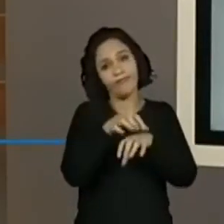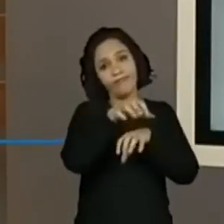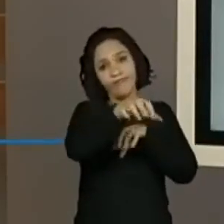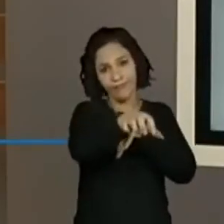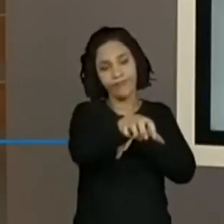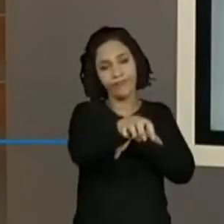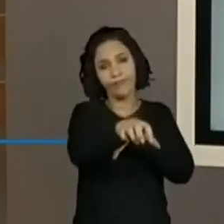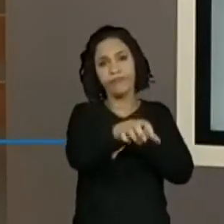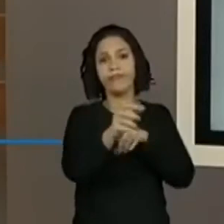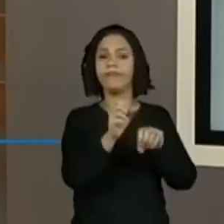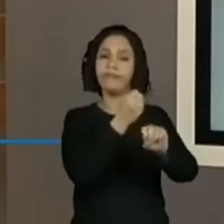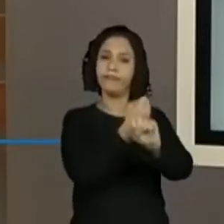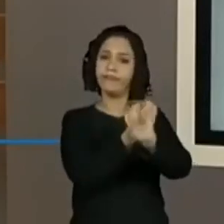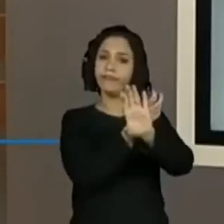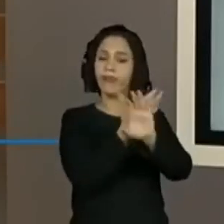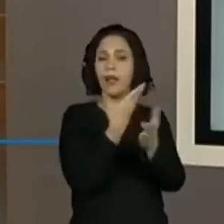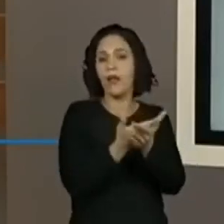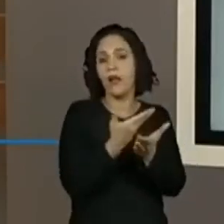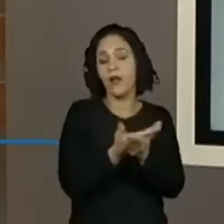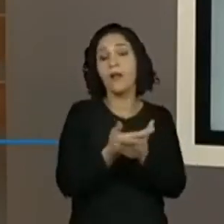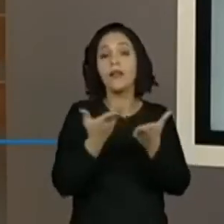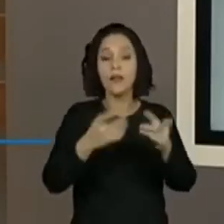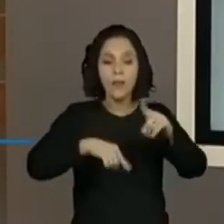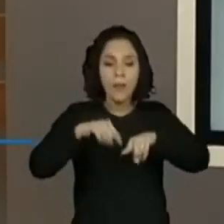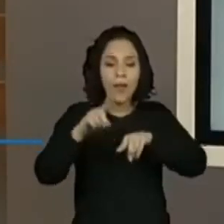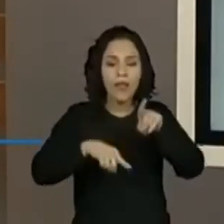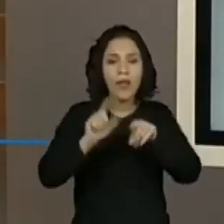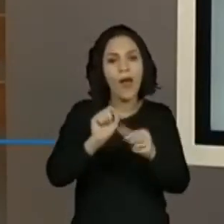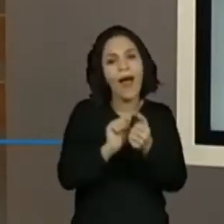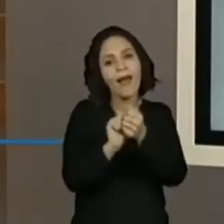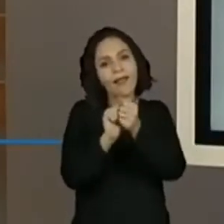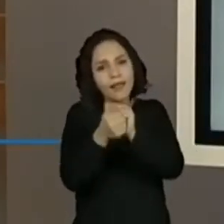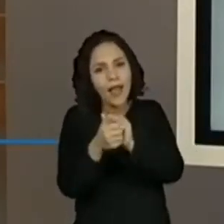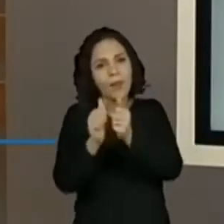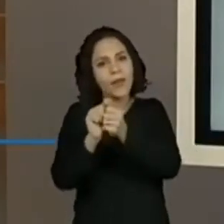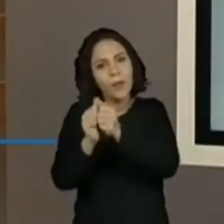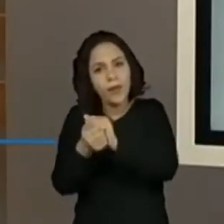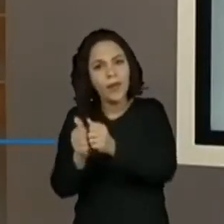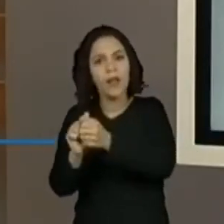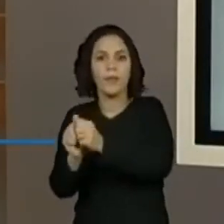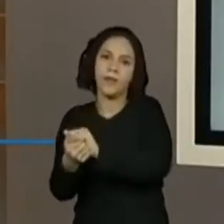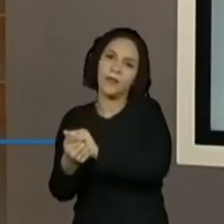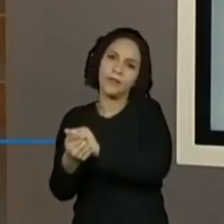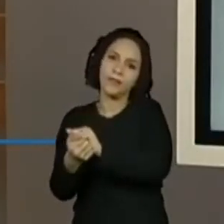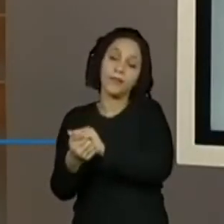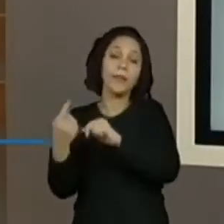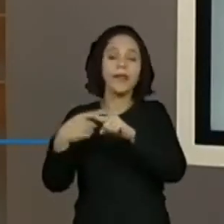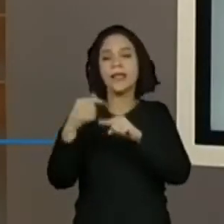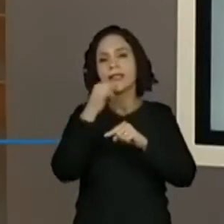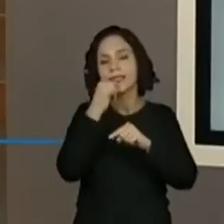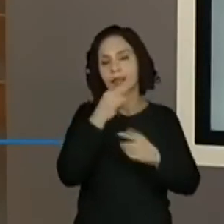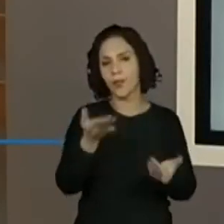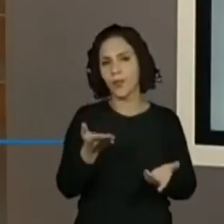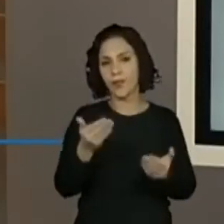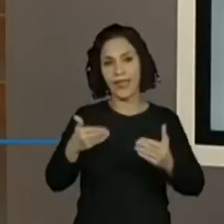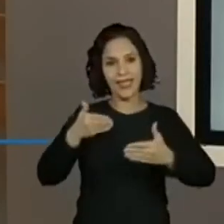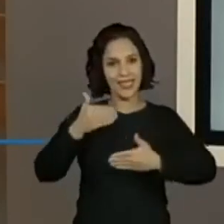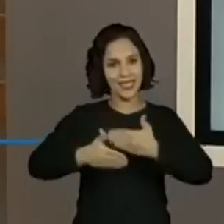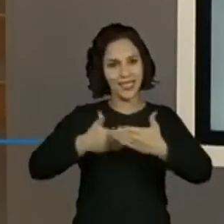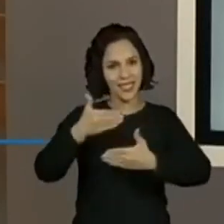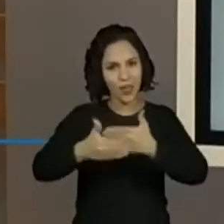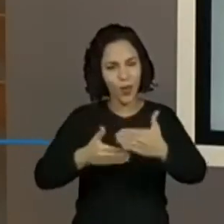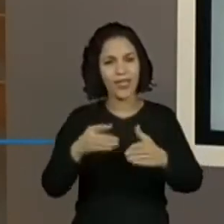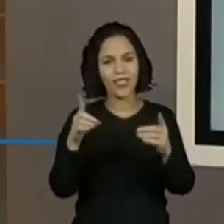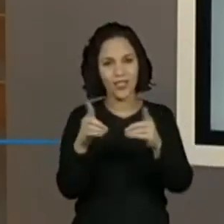então todo esse material está sendo utilizado, porém com várias adaptações. Porque, por exemplo, em todas essas sequências,